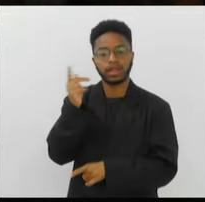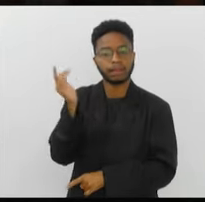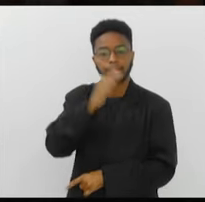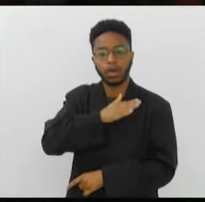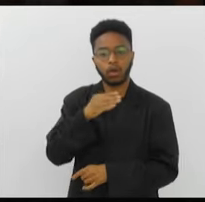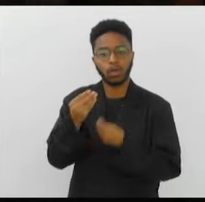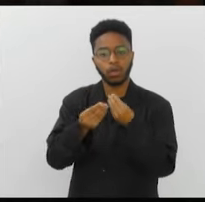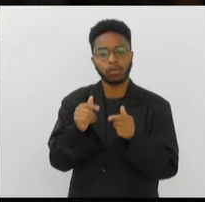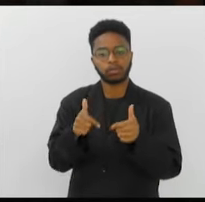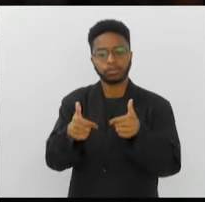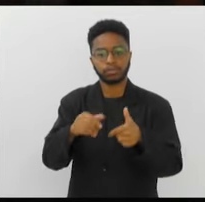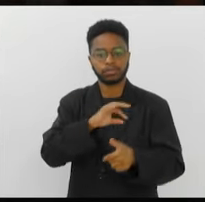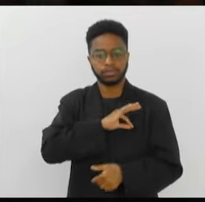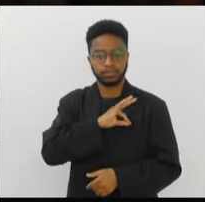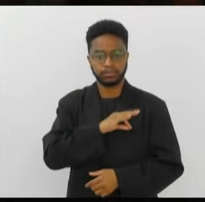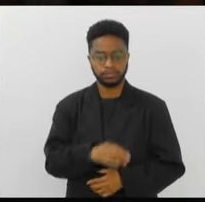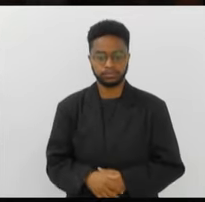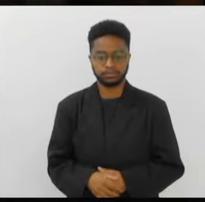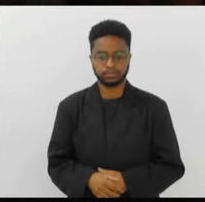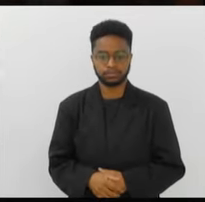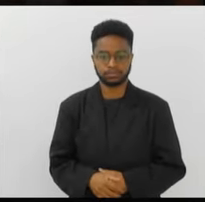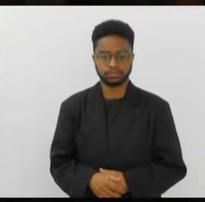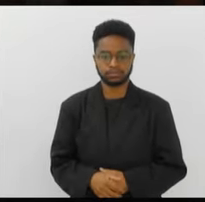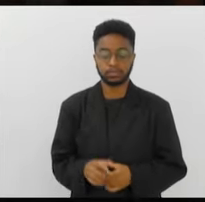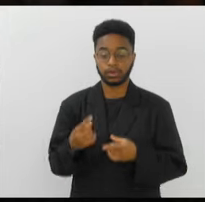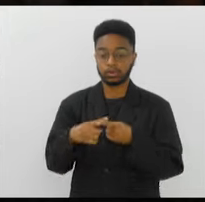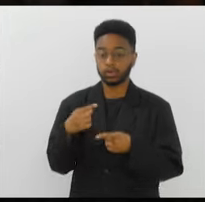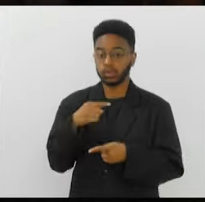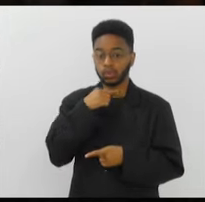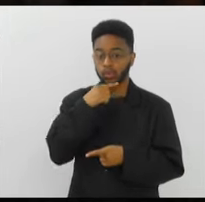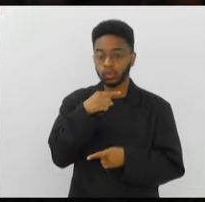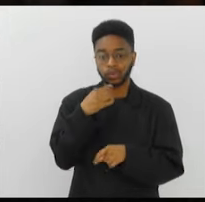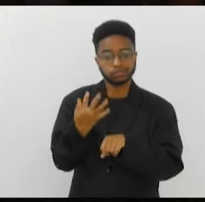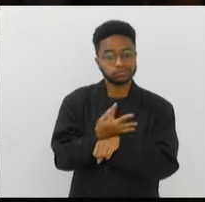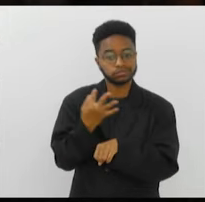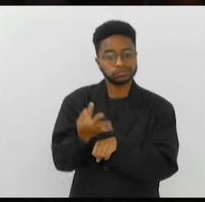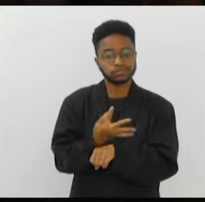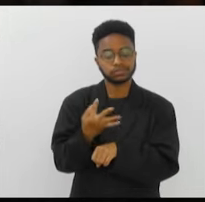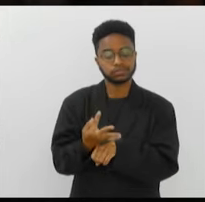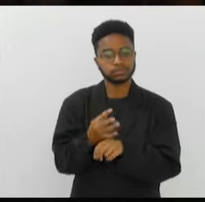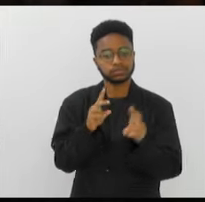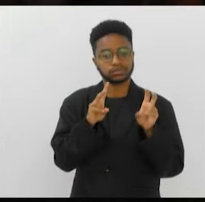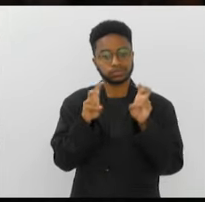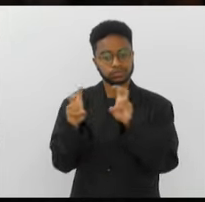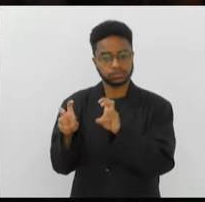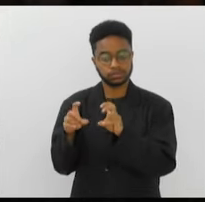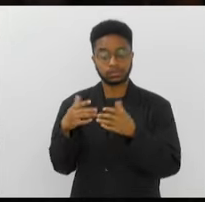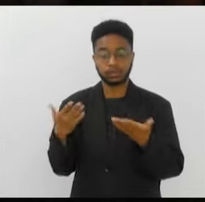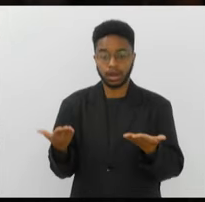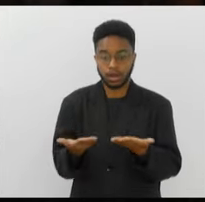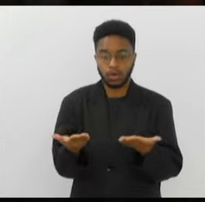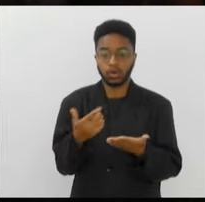ação policial. Não se aguenta mais esse tipo de coisas. Eu quero